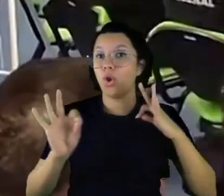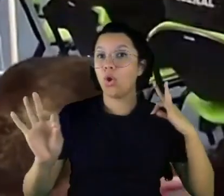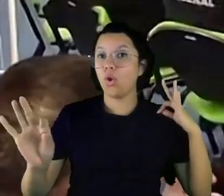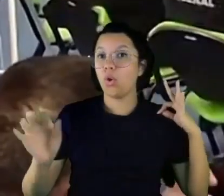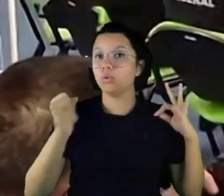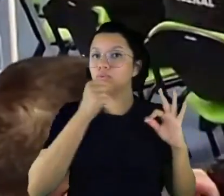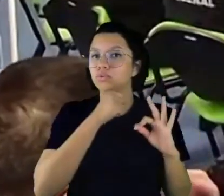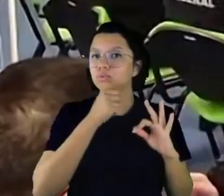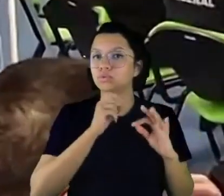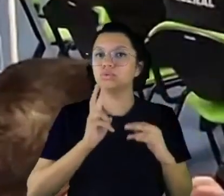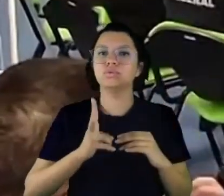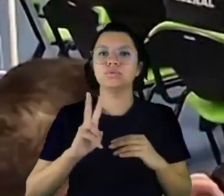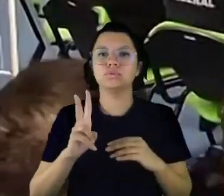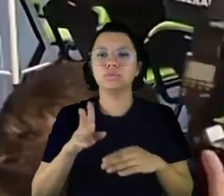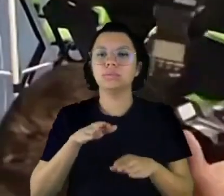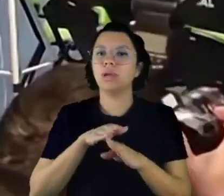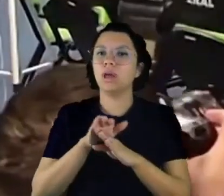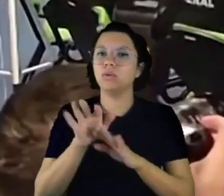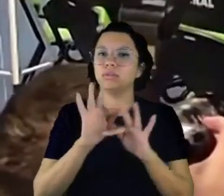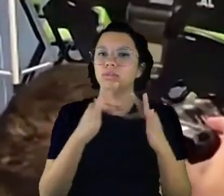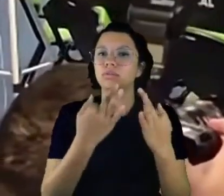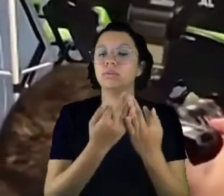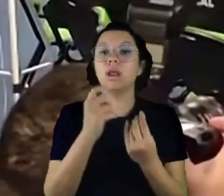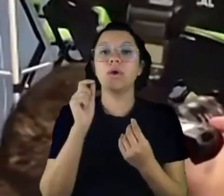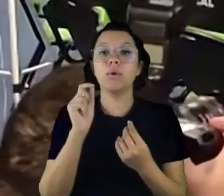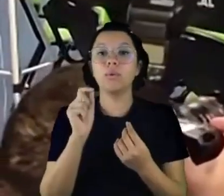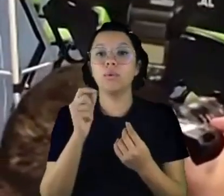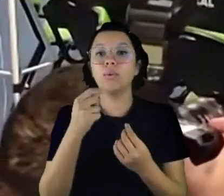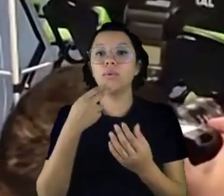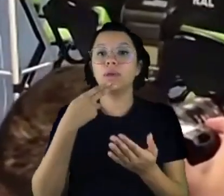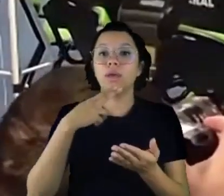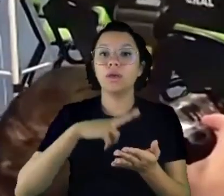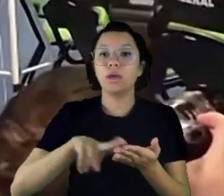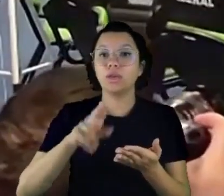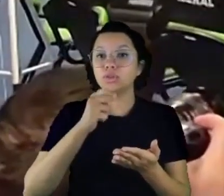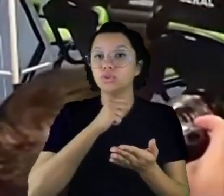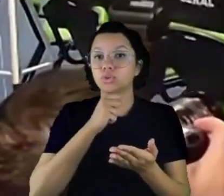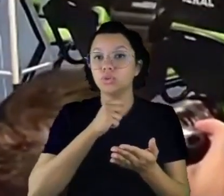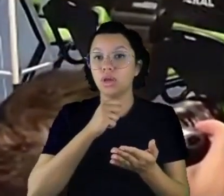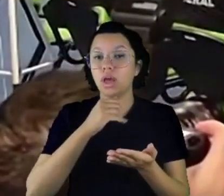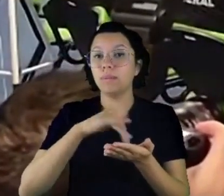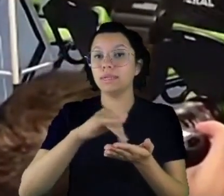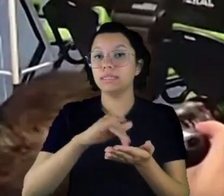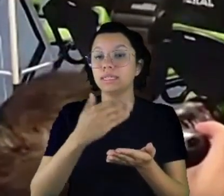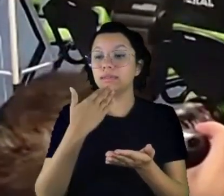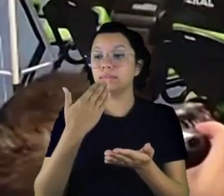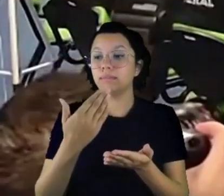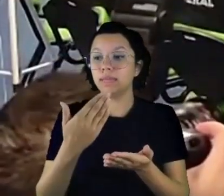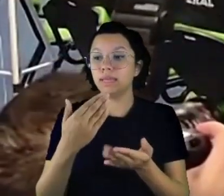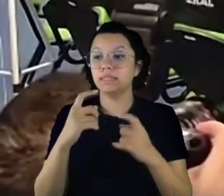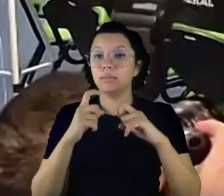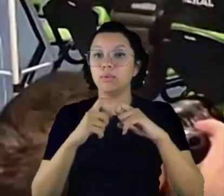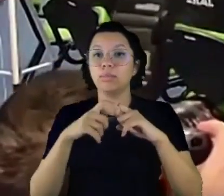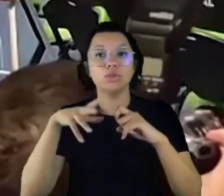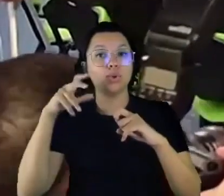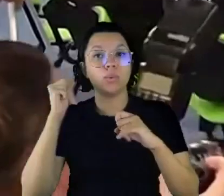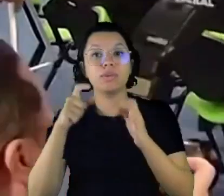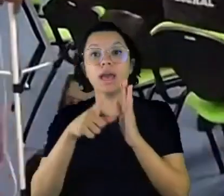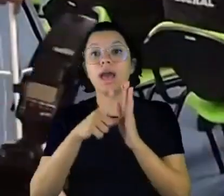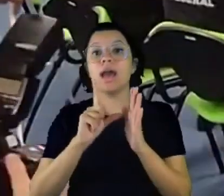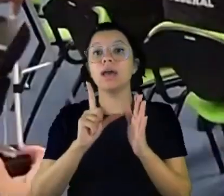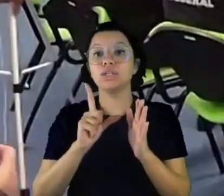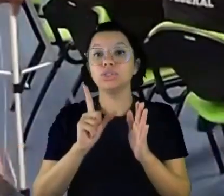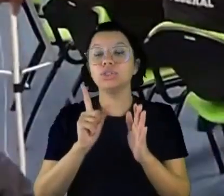sempre aconselho os familiares o quê? Mande um áudio de WhatsApp para a secretária e peça para o médico ouvir antes da mamãe entrar